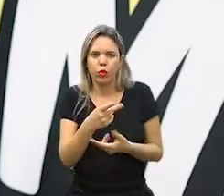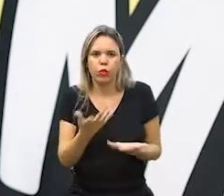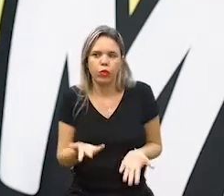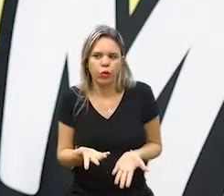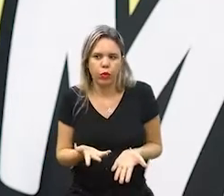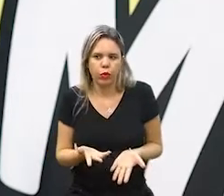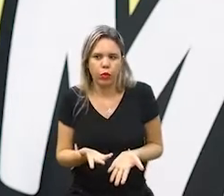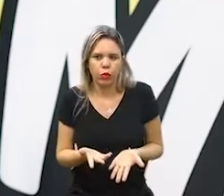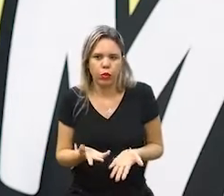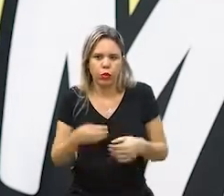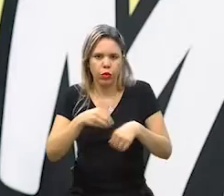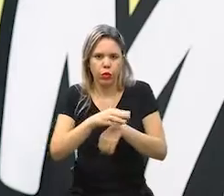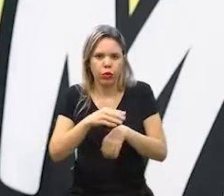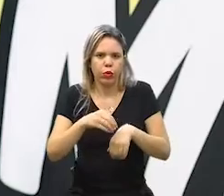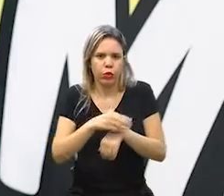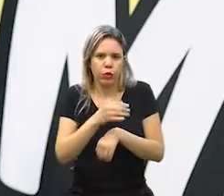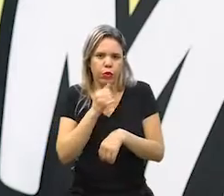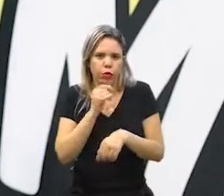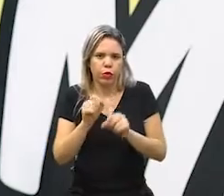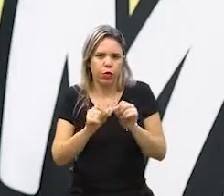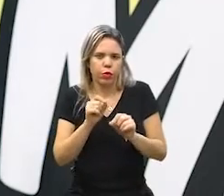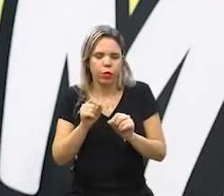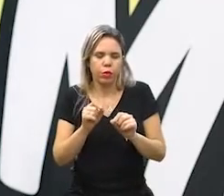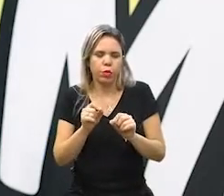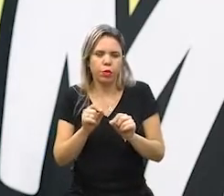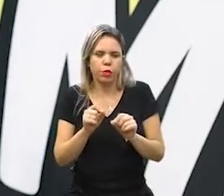ela, né? Trouxe ela